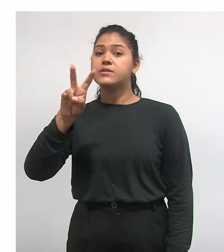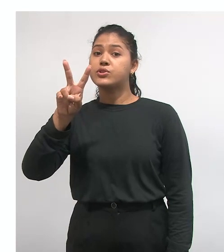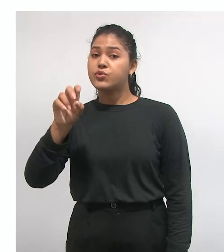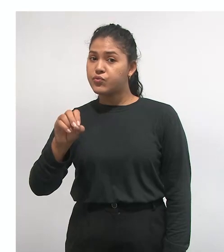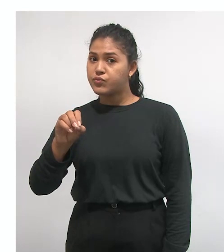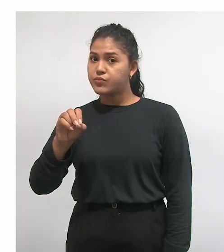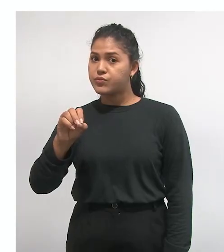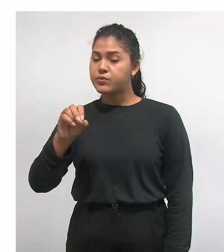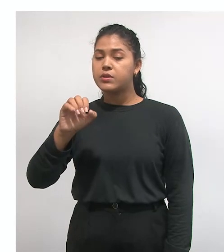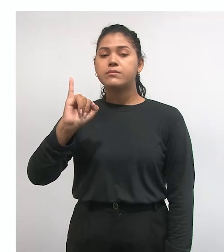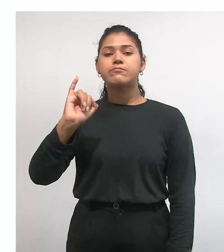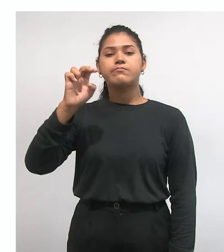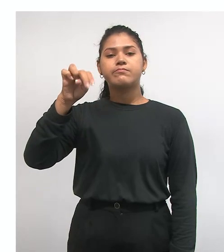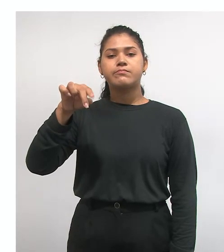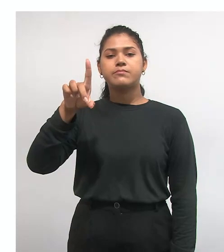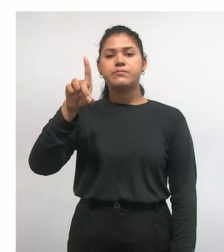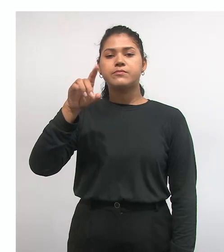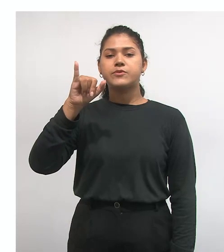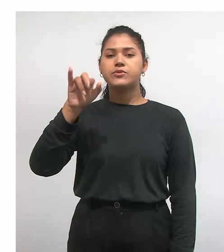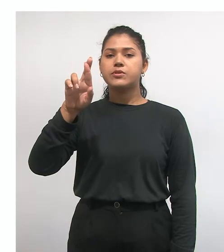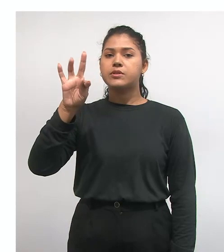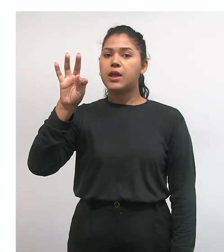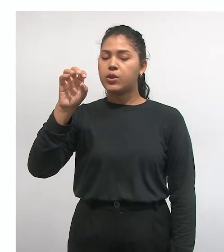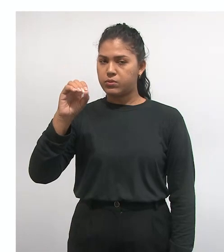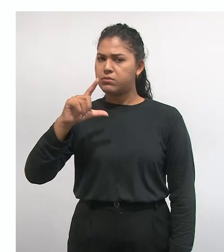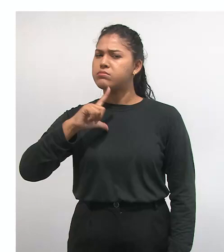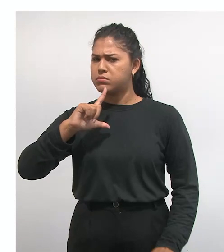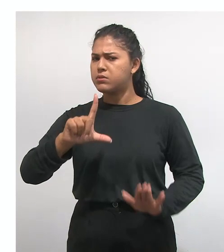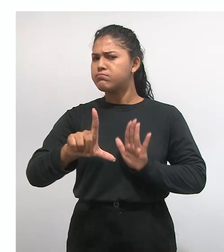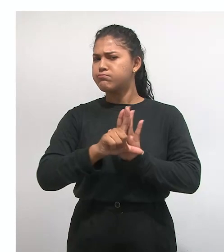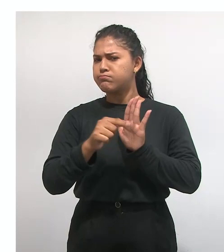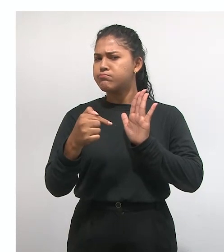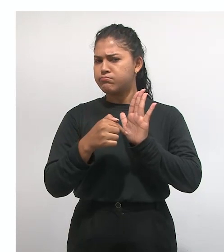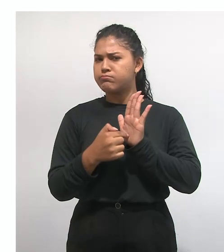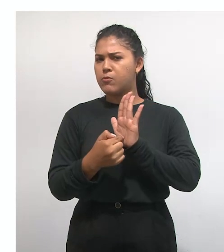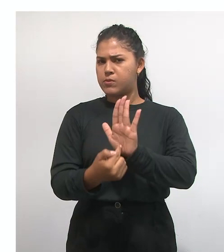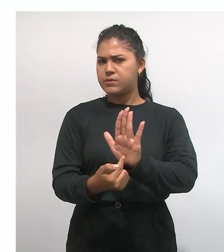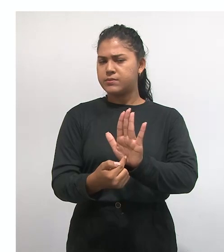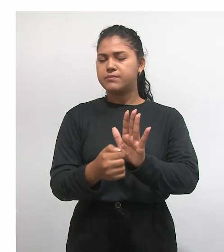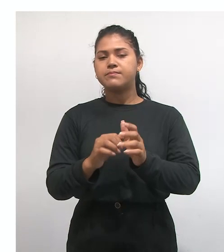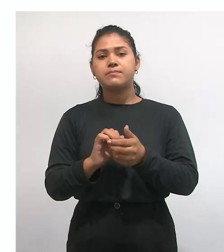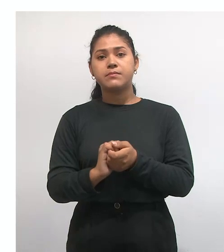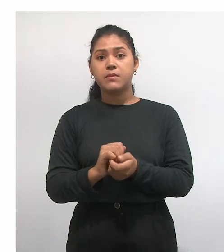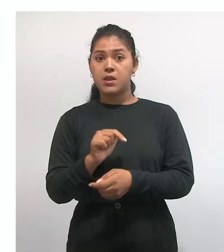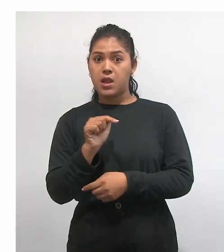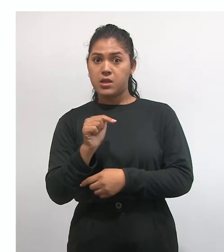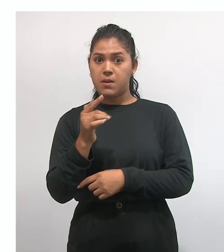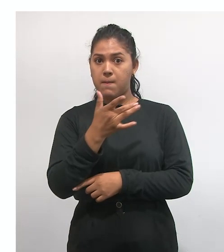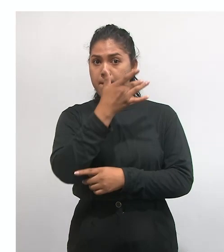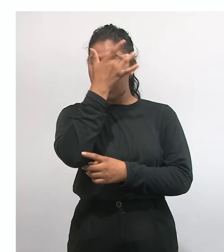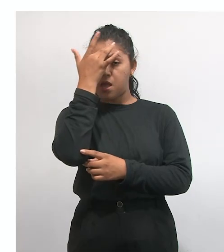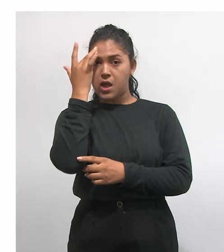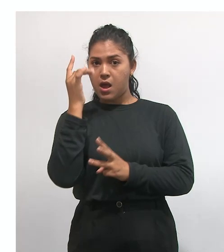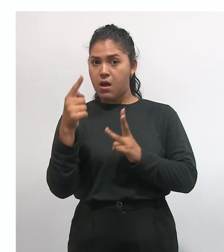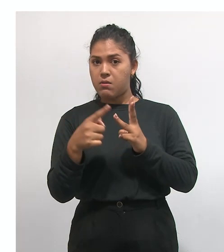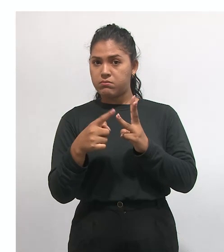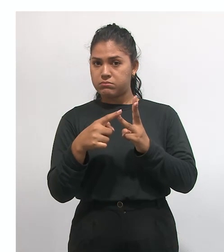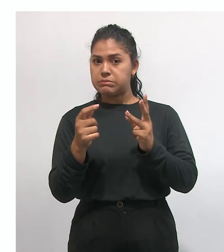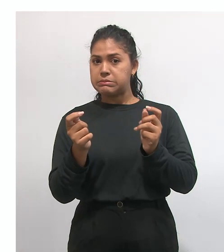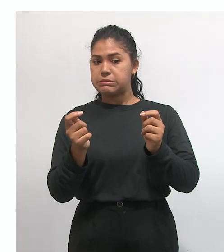artigo 128 do nosso Código Tributário Nacional. E aí, este poderá ser, vamos ver, olha